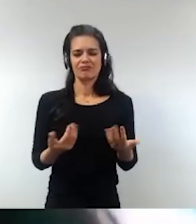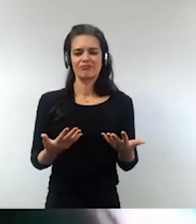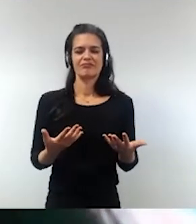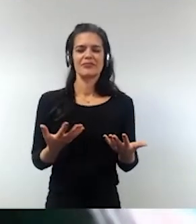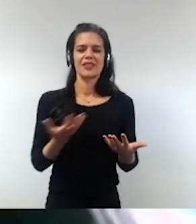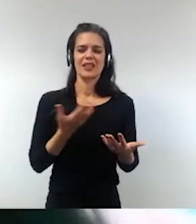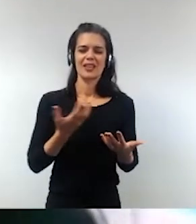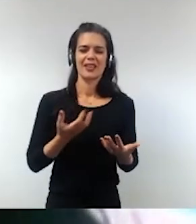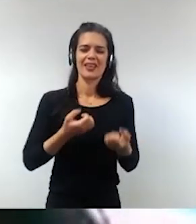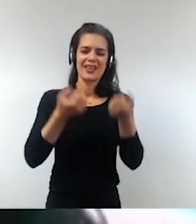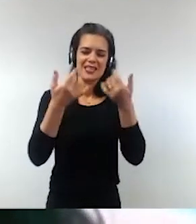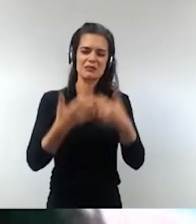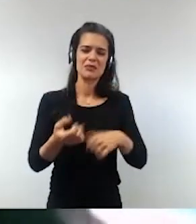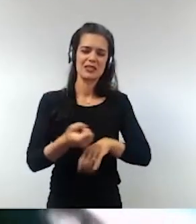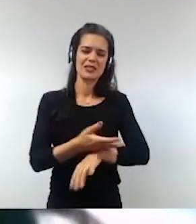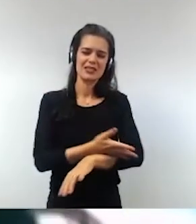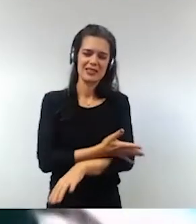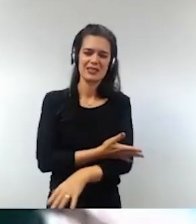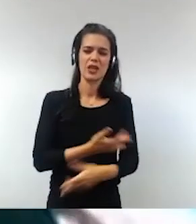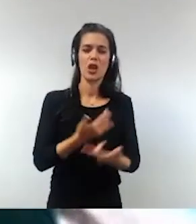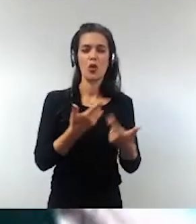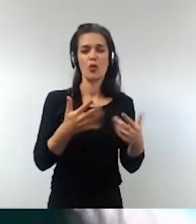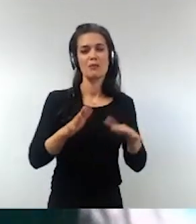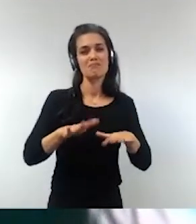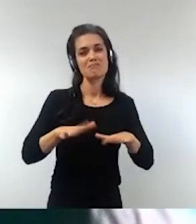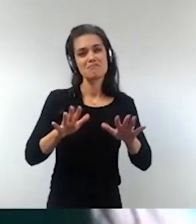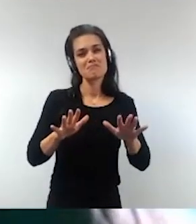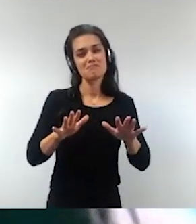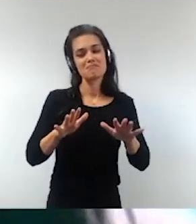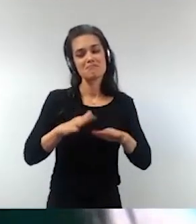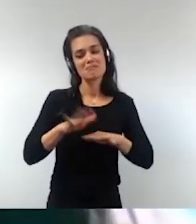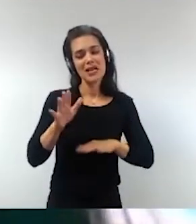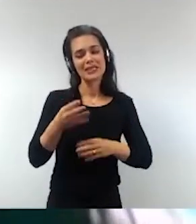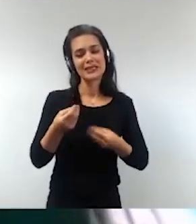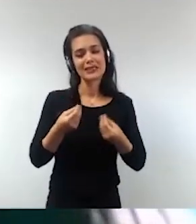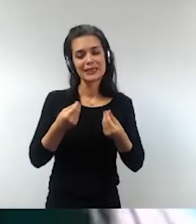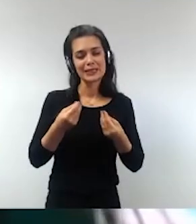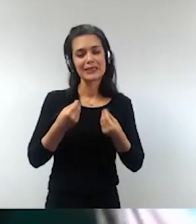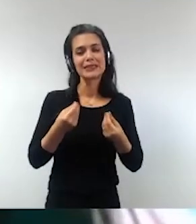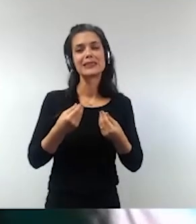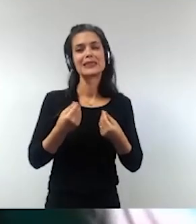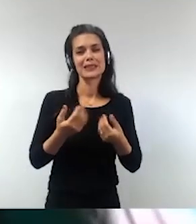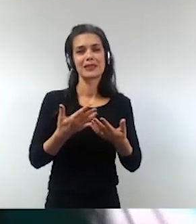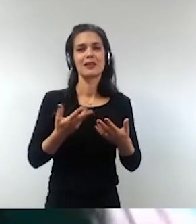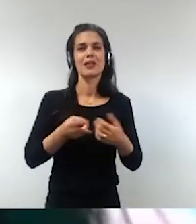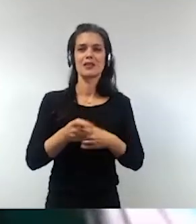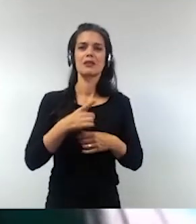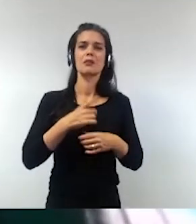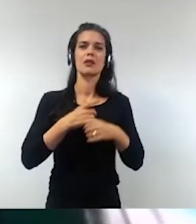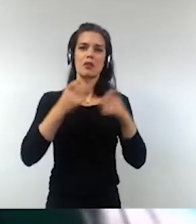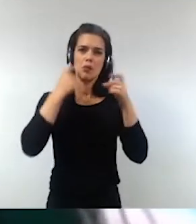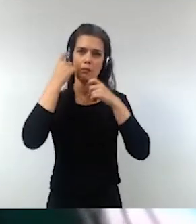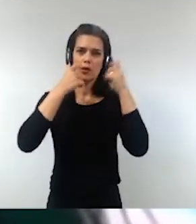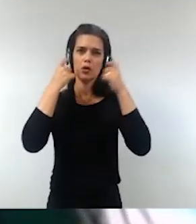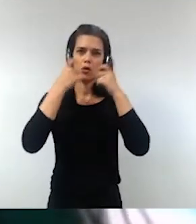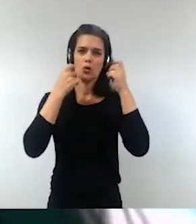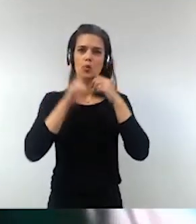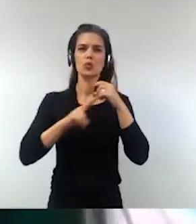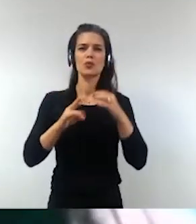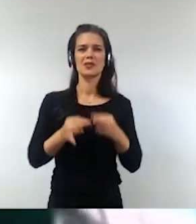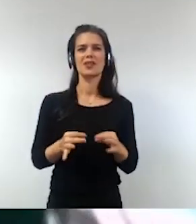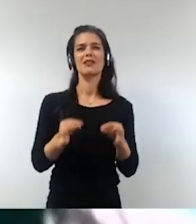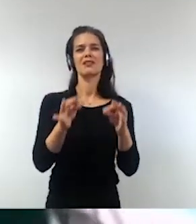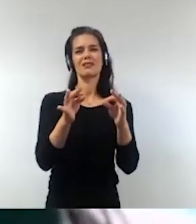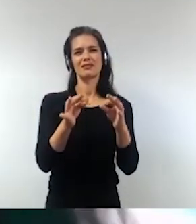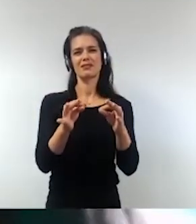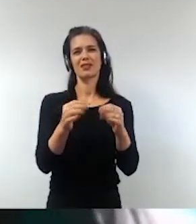ou emoções ou informações mais delicadas, naturalmente há sempre uma preocupação também com o uso da tecnologia,